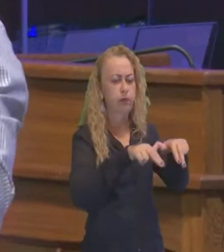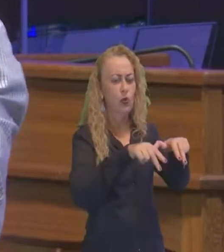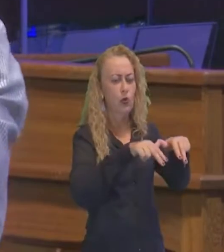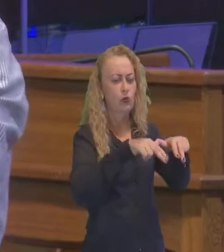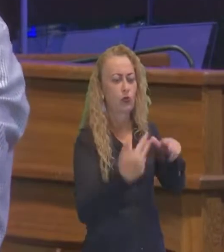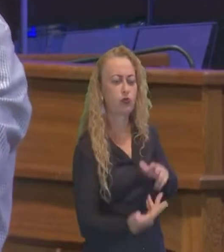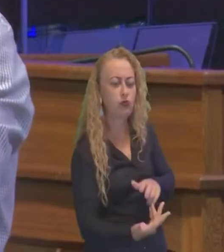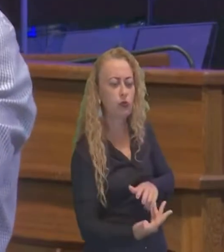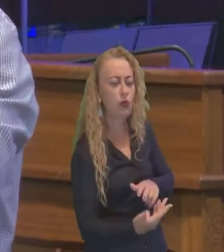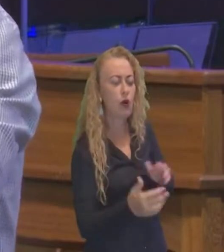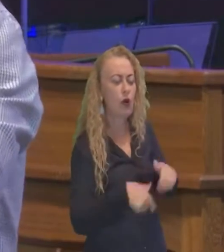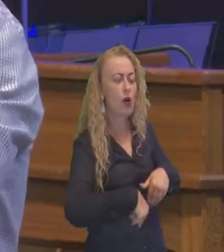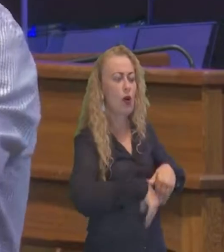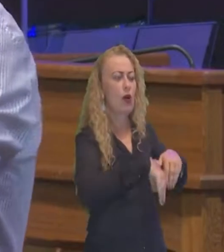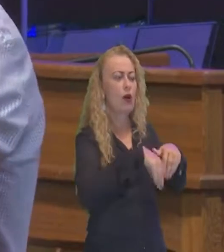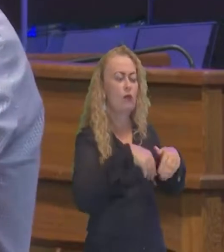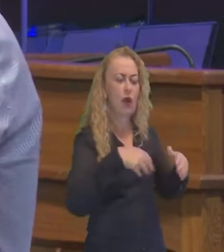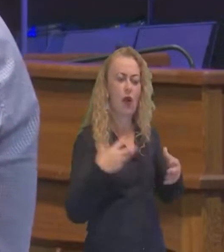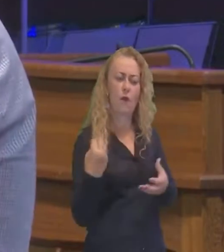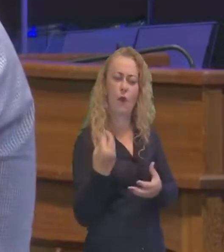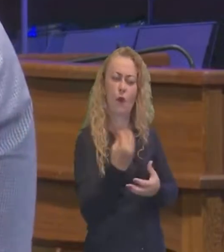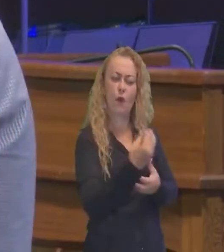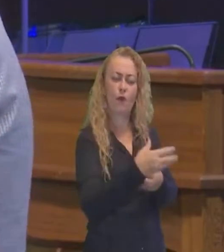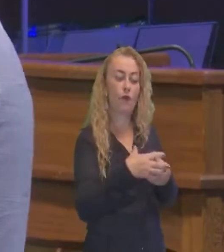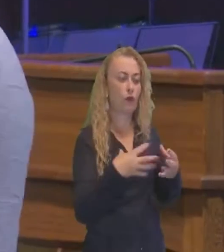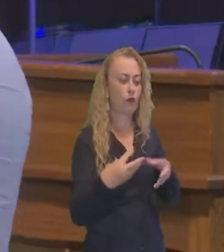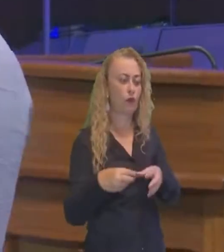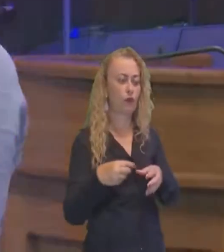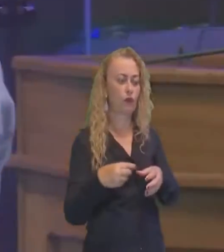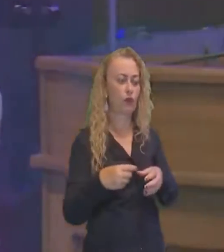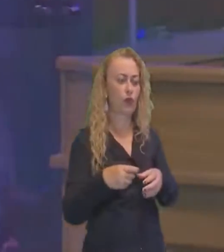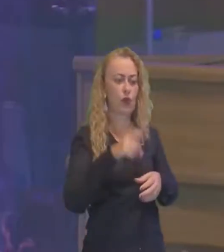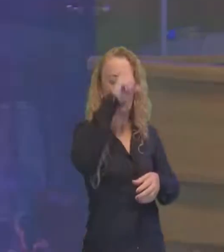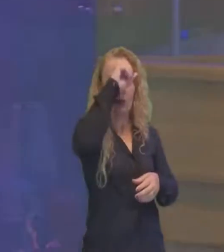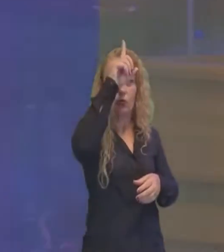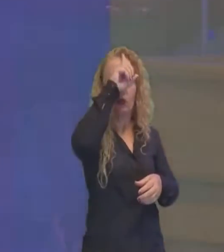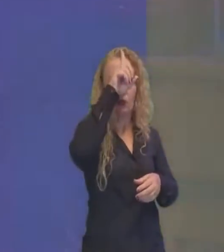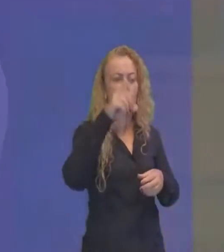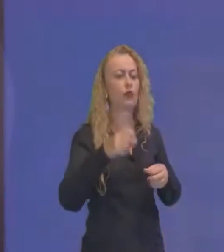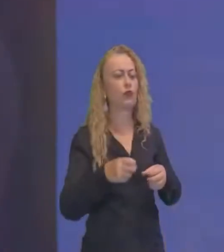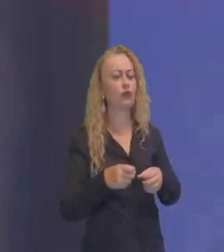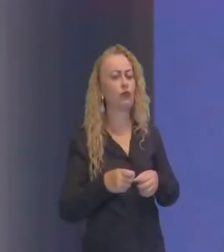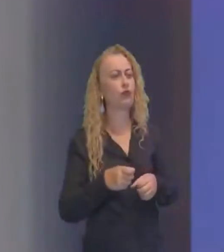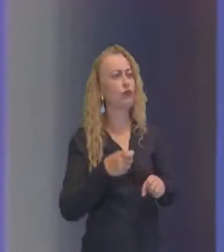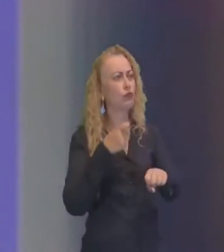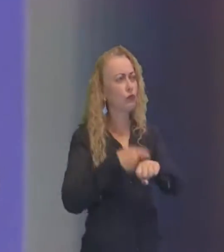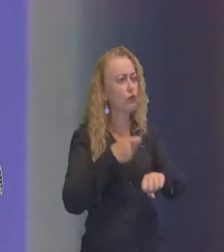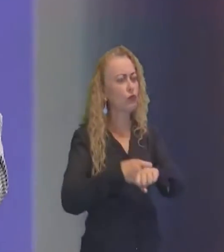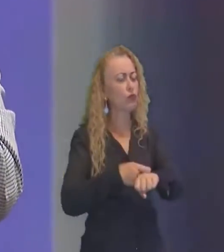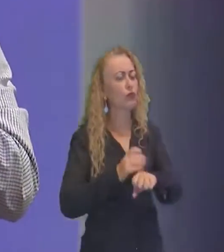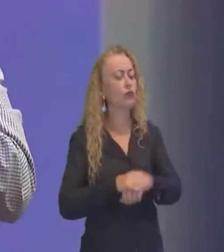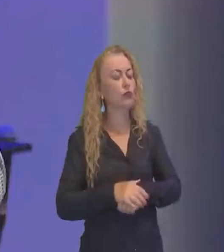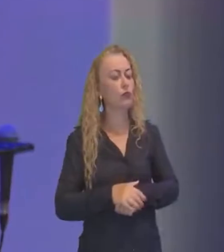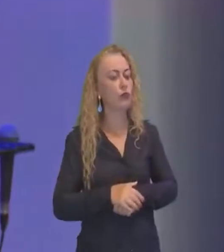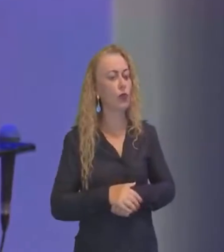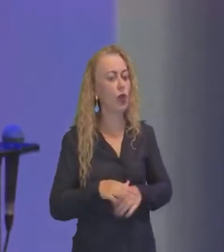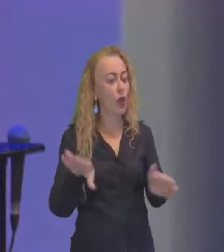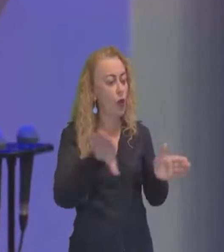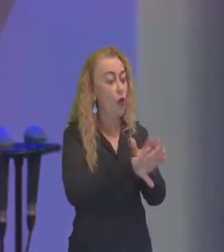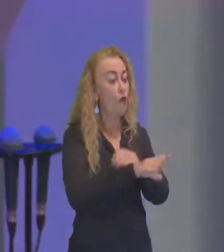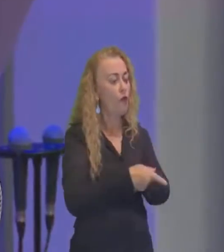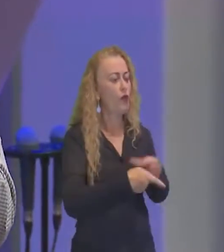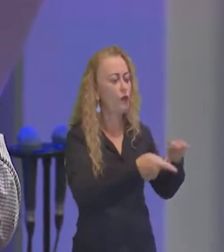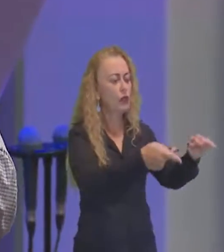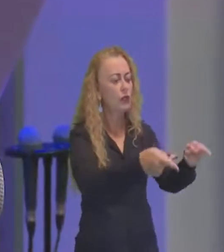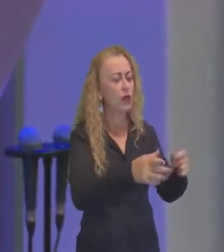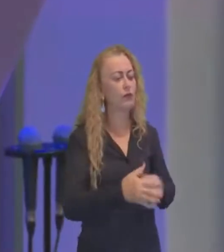para o hospital, estava no CTI, e me chamaram para ir visitá-la. E quando eu fui visitá-la